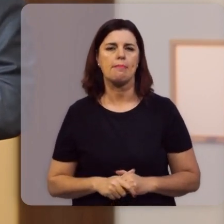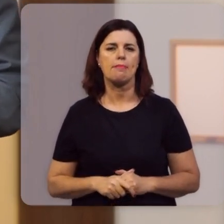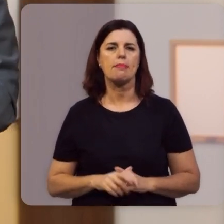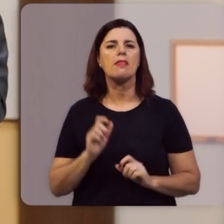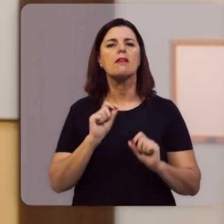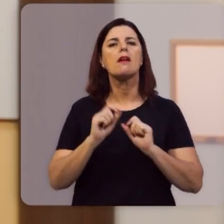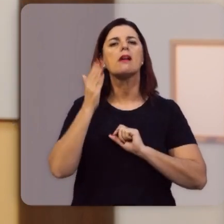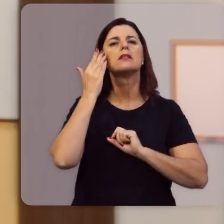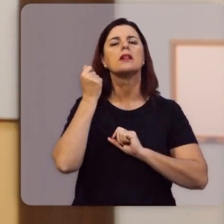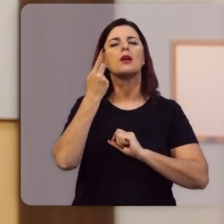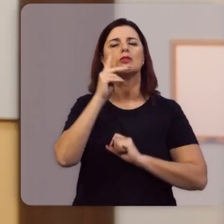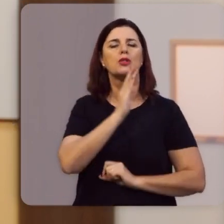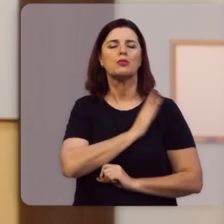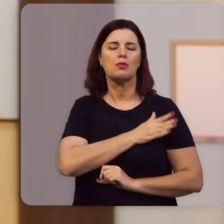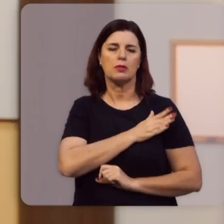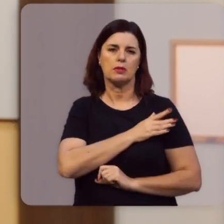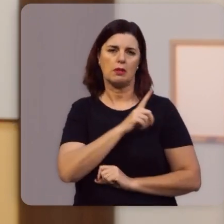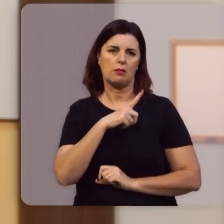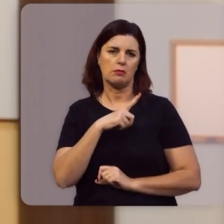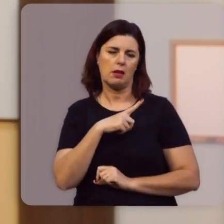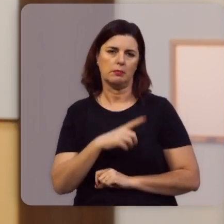Quem sabe o seu coração está